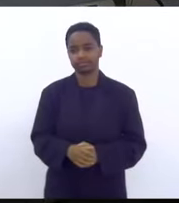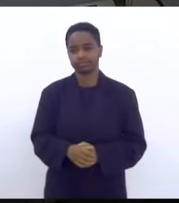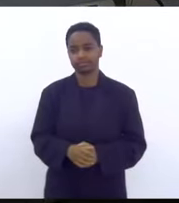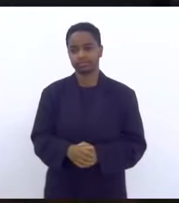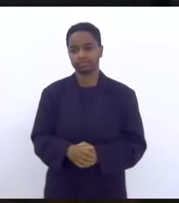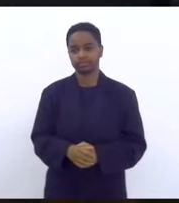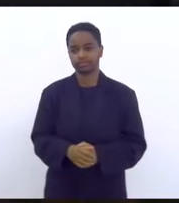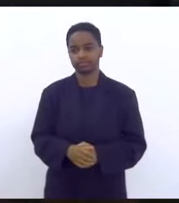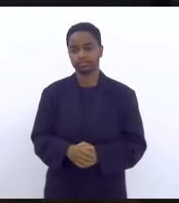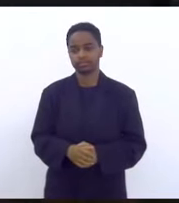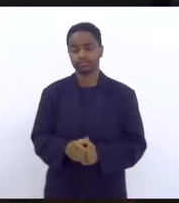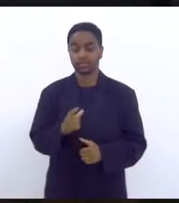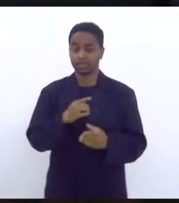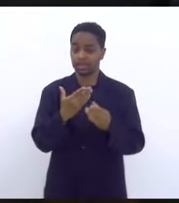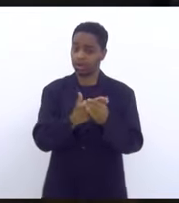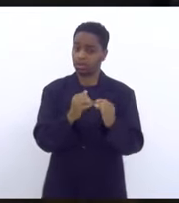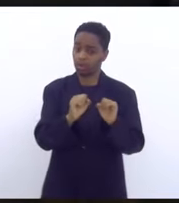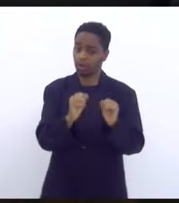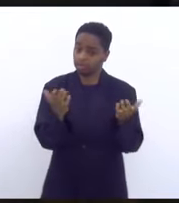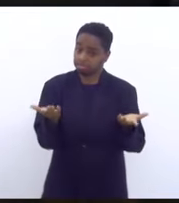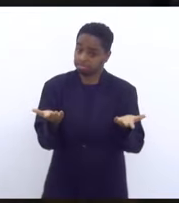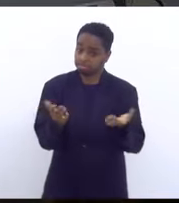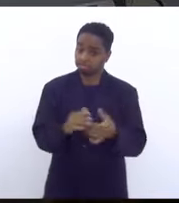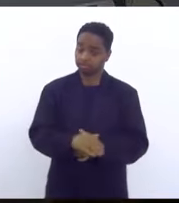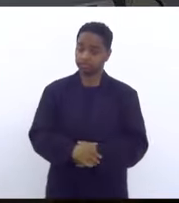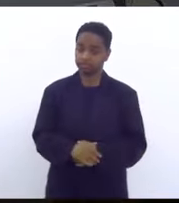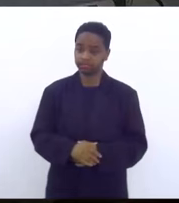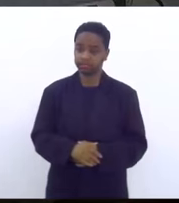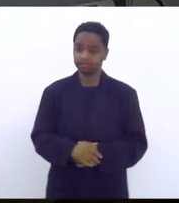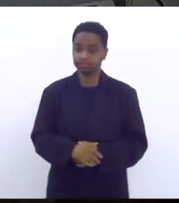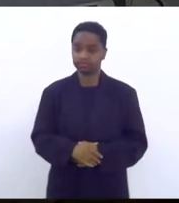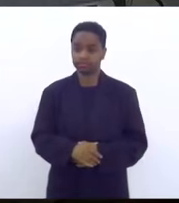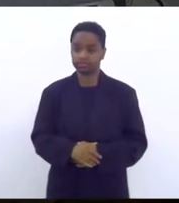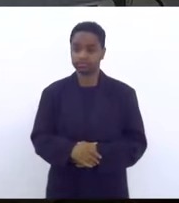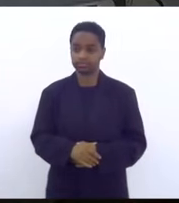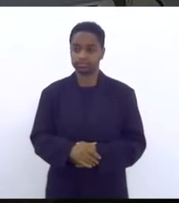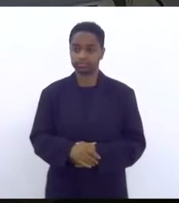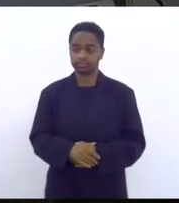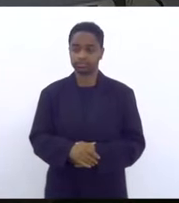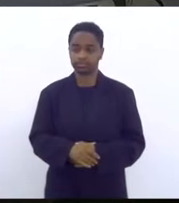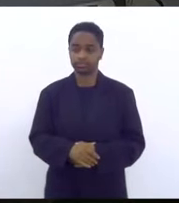Para tudo tem um recurso, né? Hein, professor Arte?